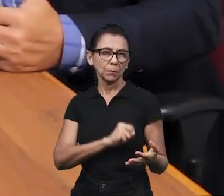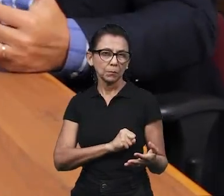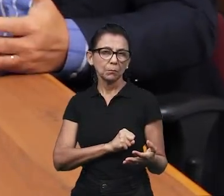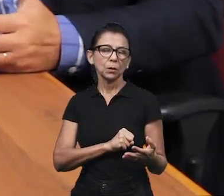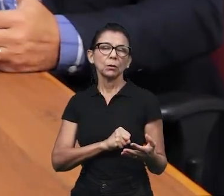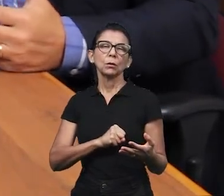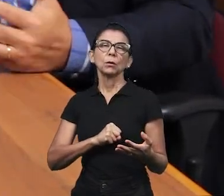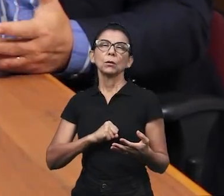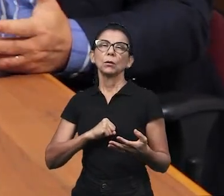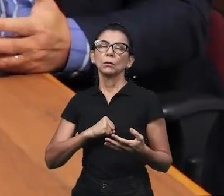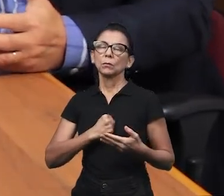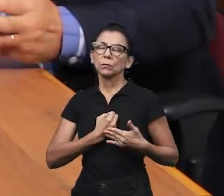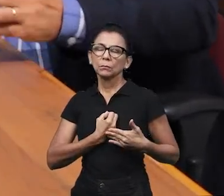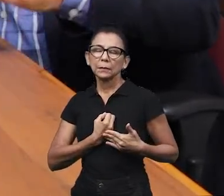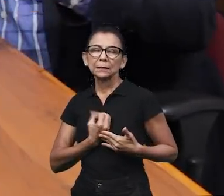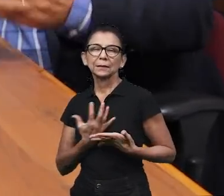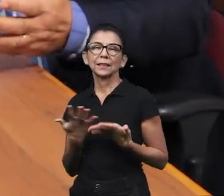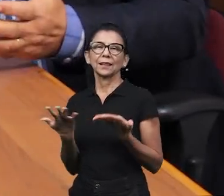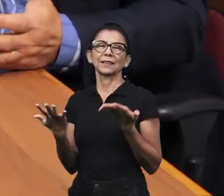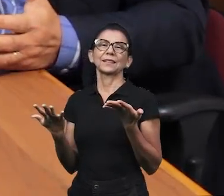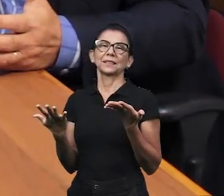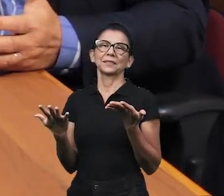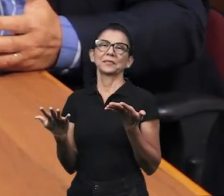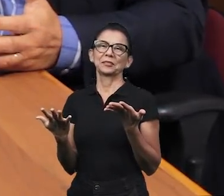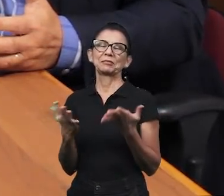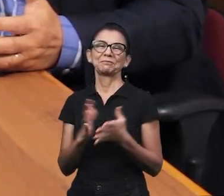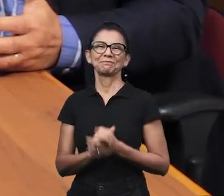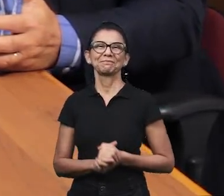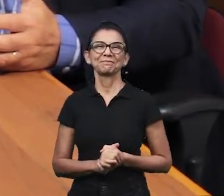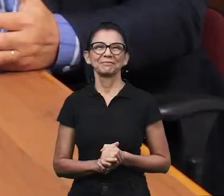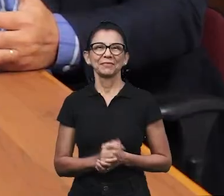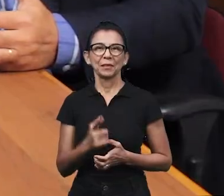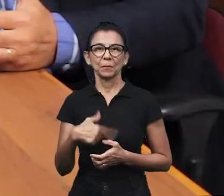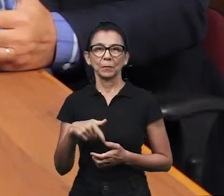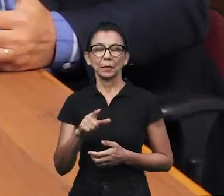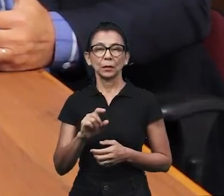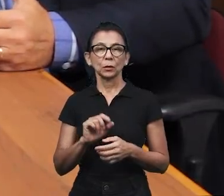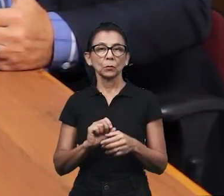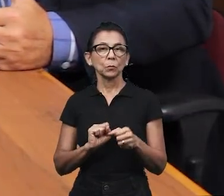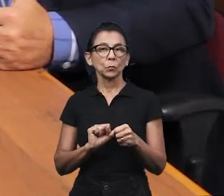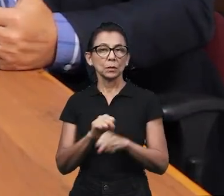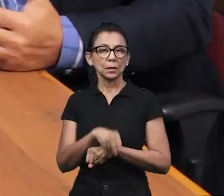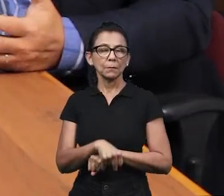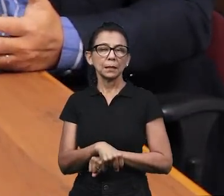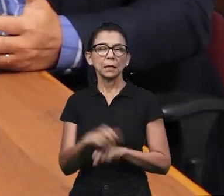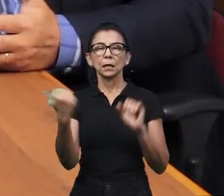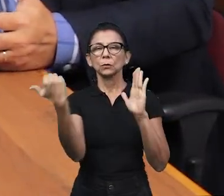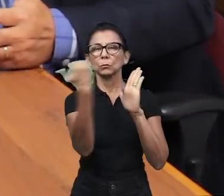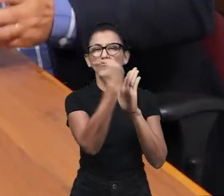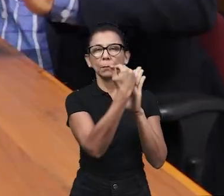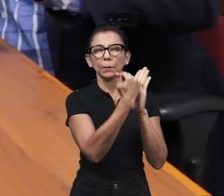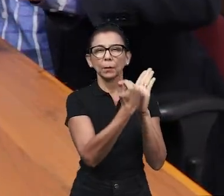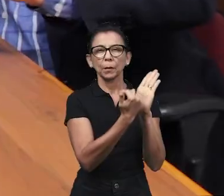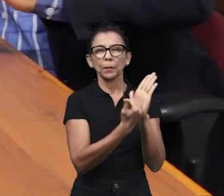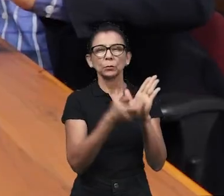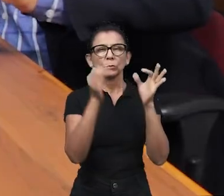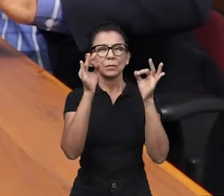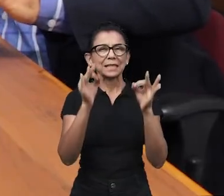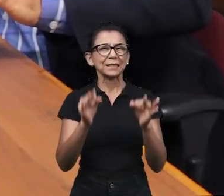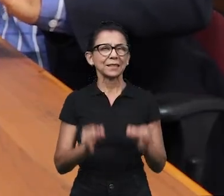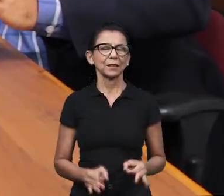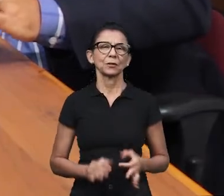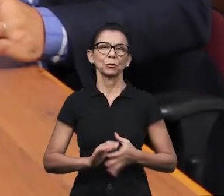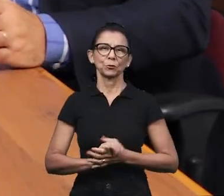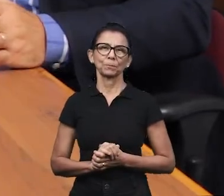com dedicação, com uma entrega, para que a gente possa ter os seminários aqui do Manaim com essa alegria,